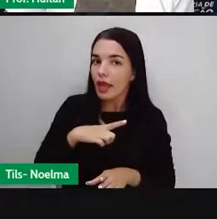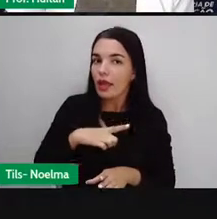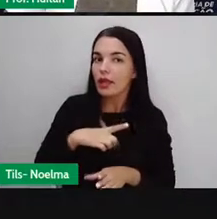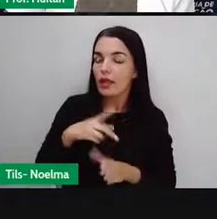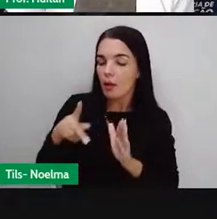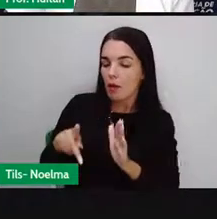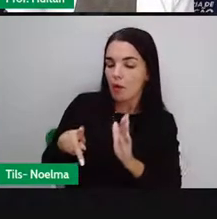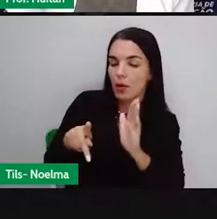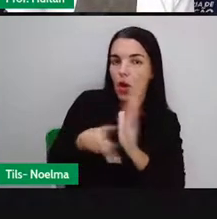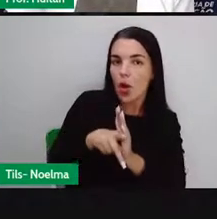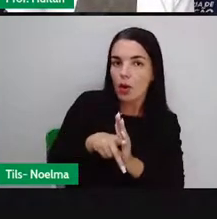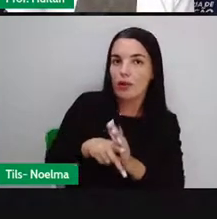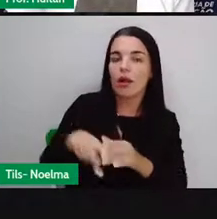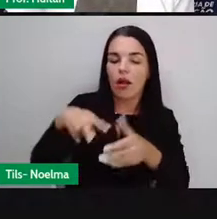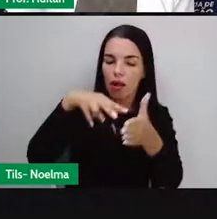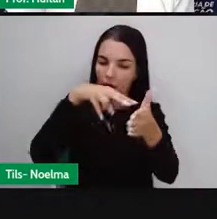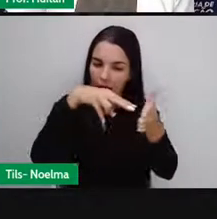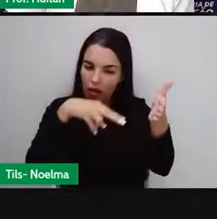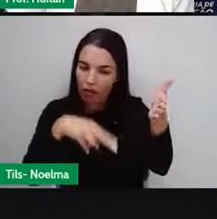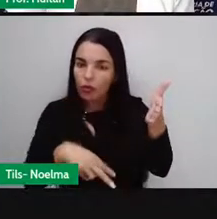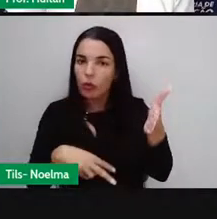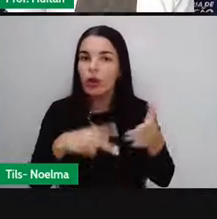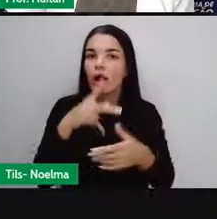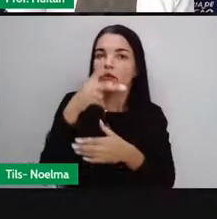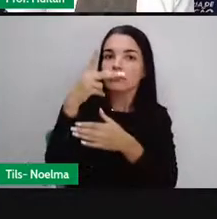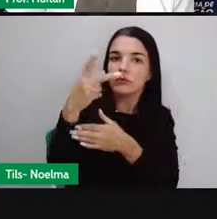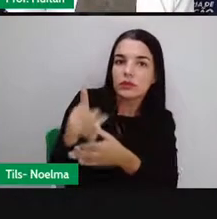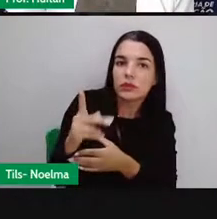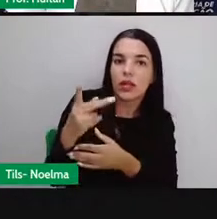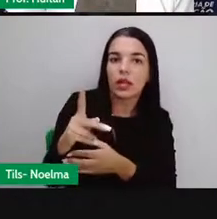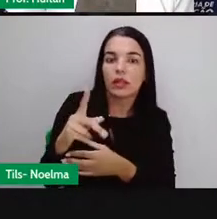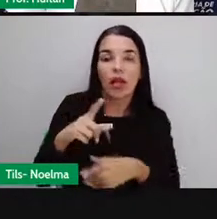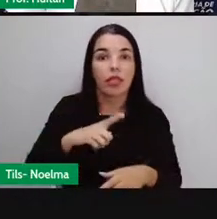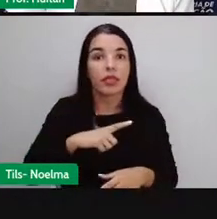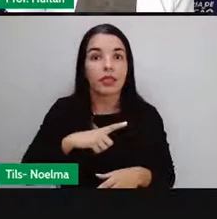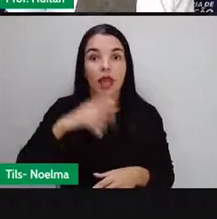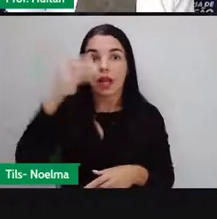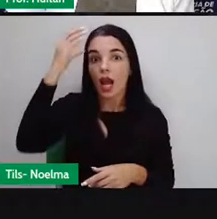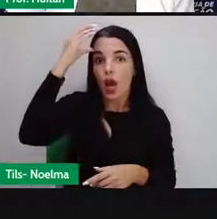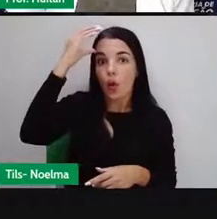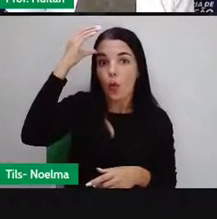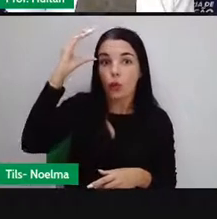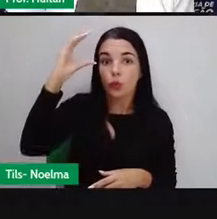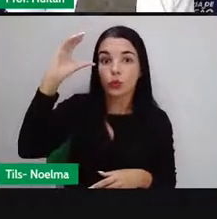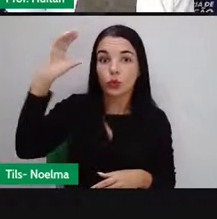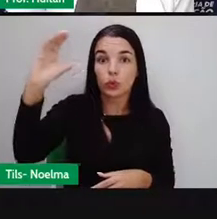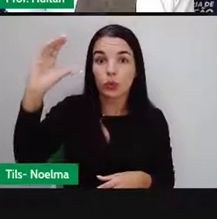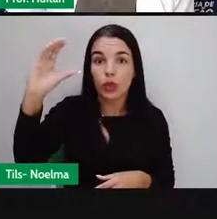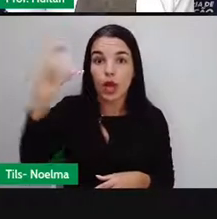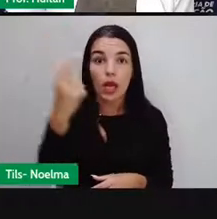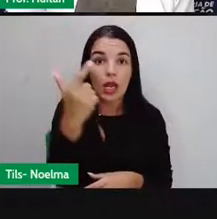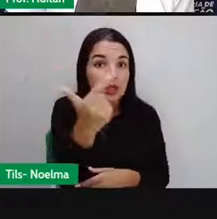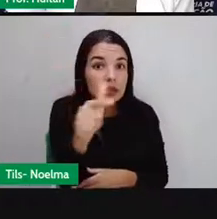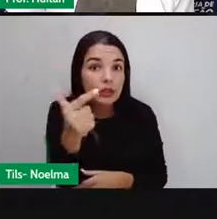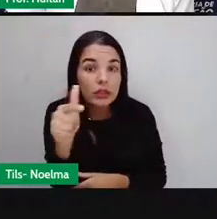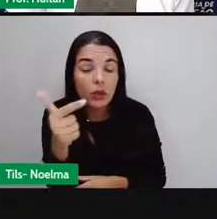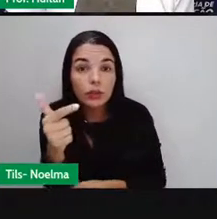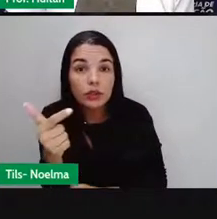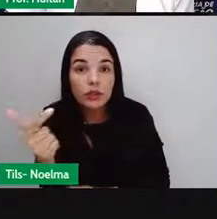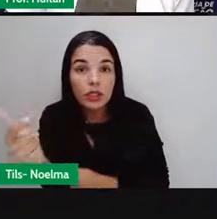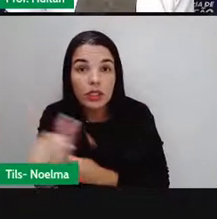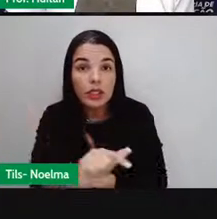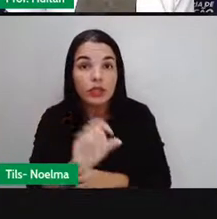indígenas eles têm uma cultura ágrafa, ou seja, a cultura